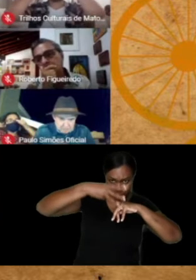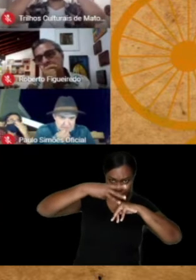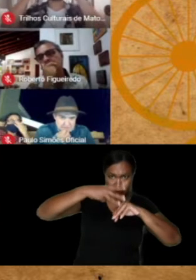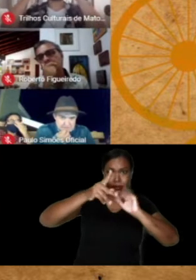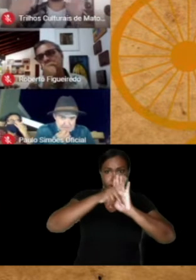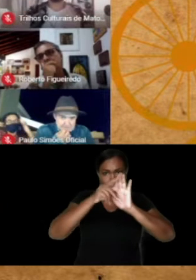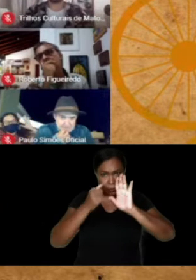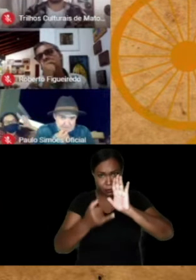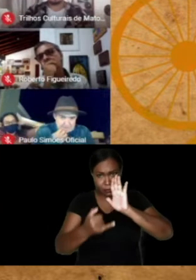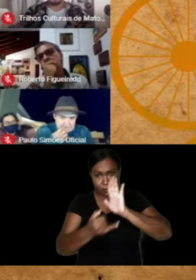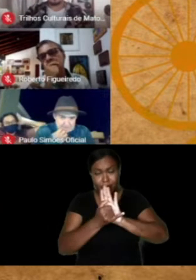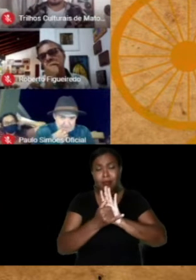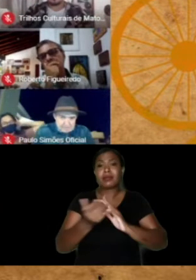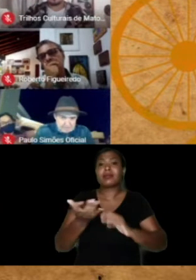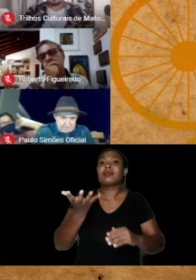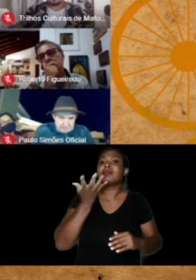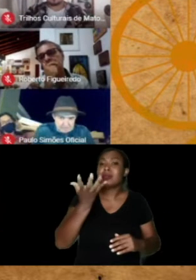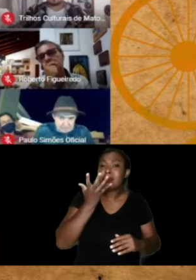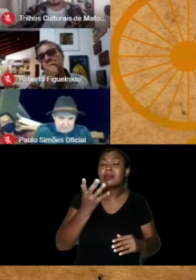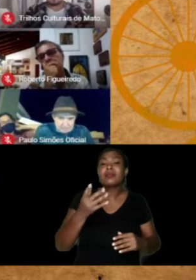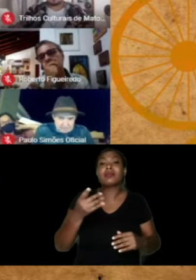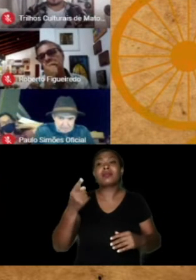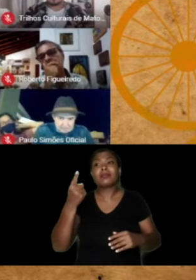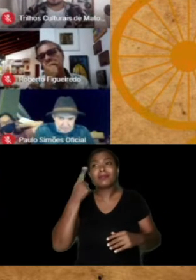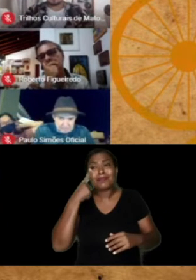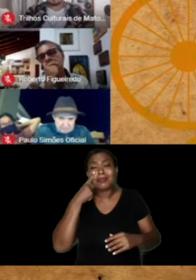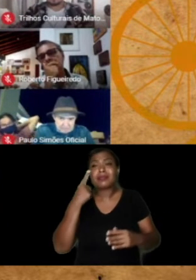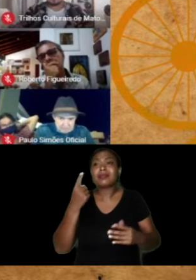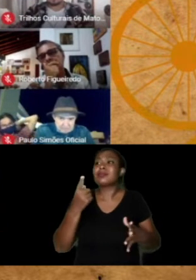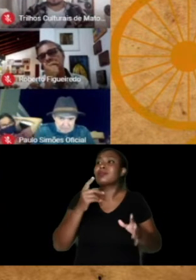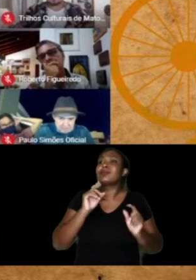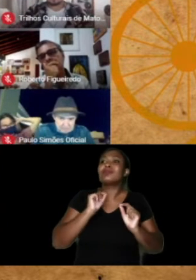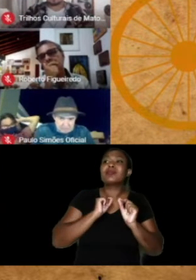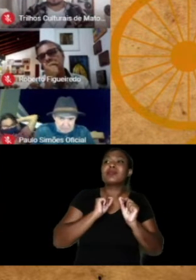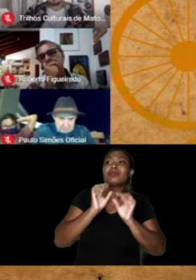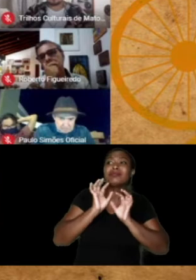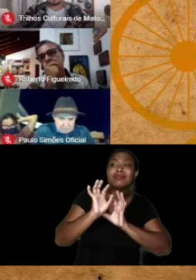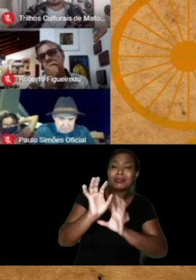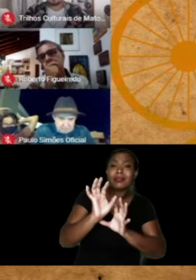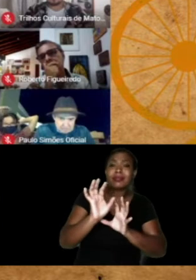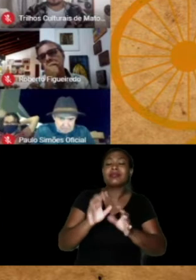encontrar uma maneira da gente estudar essa questão da